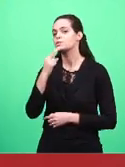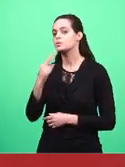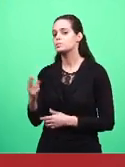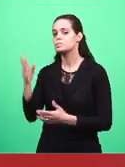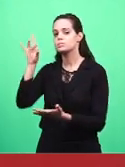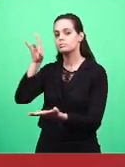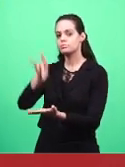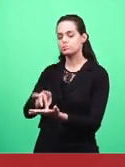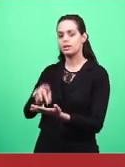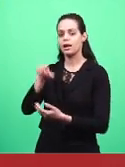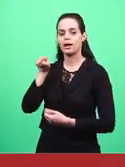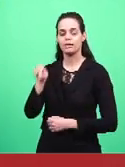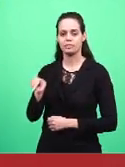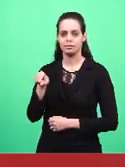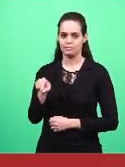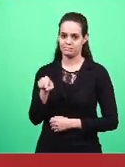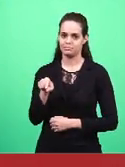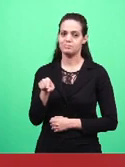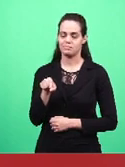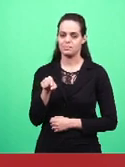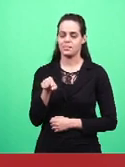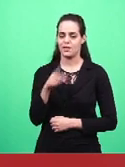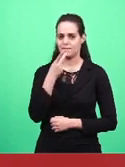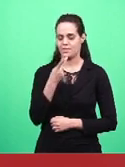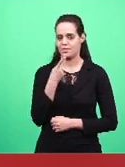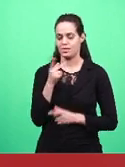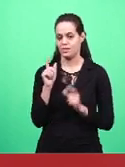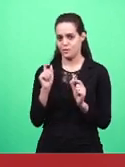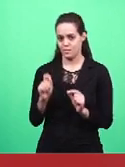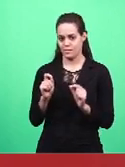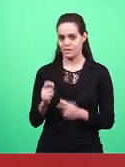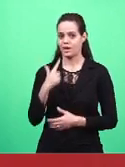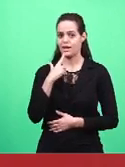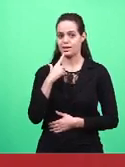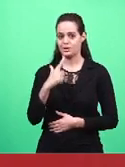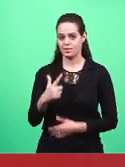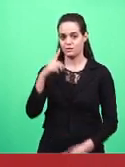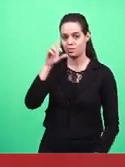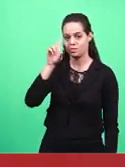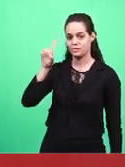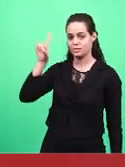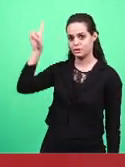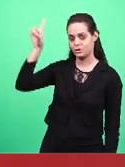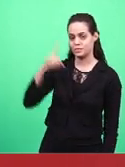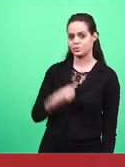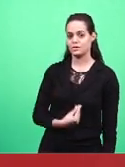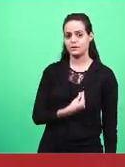língua. A língua. Então, vejam só, o problema, o que